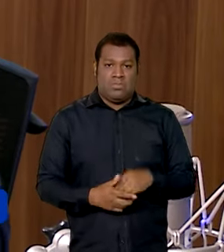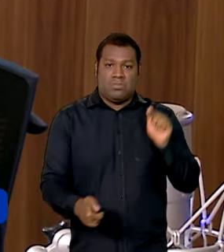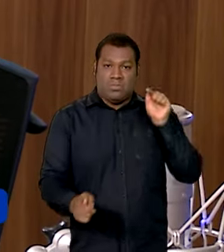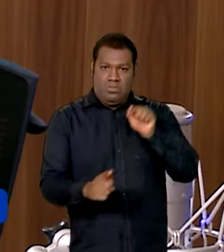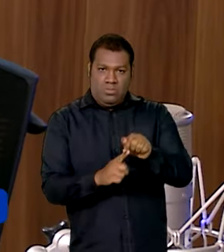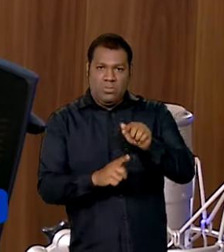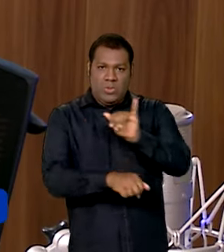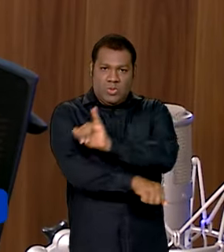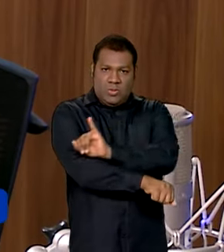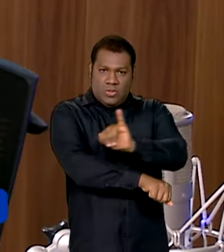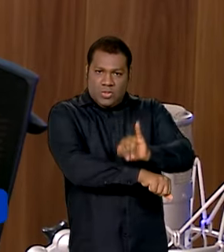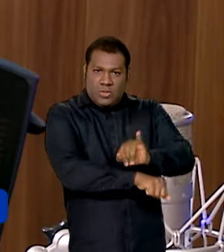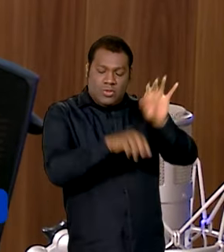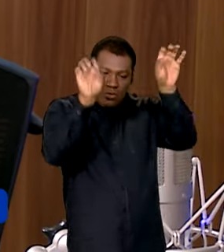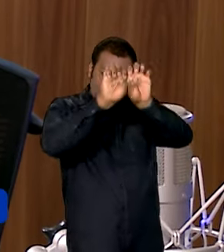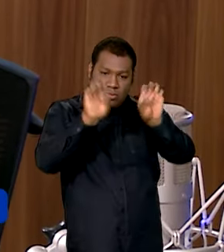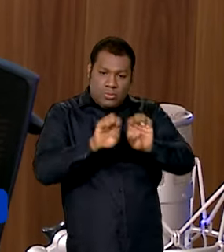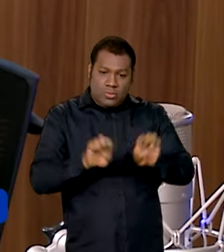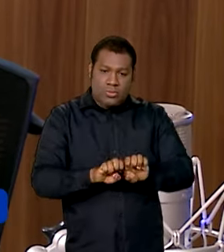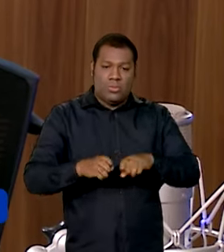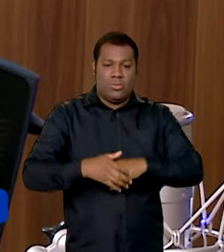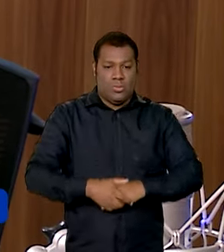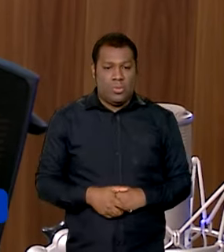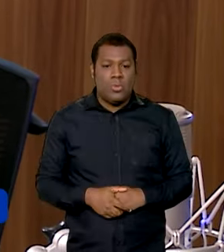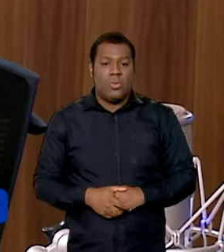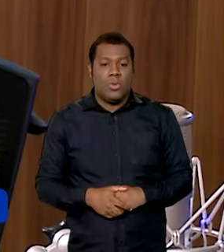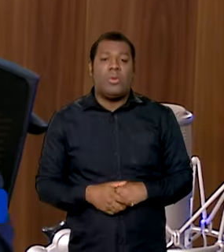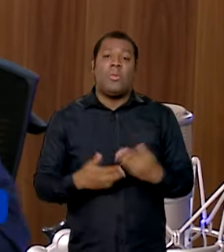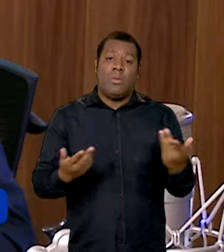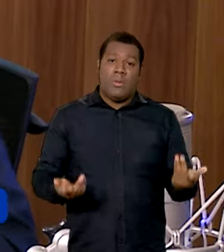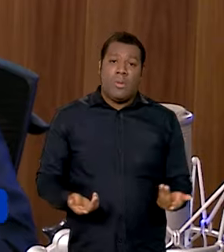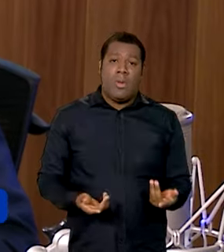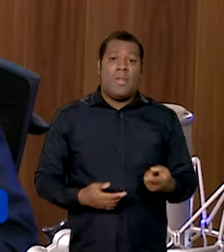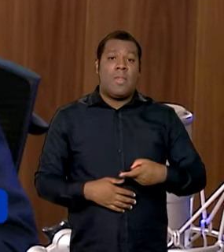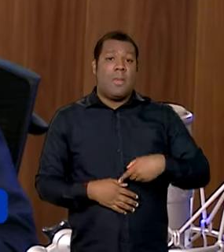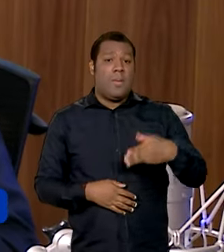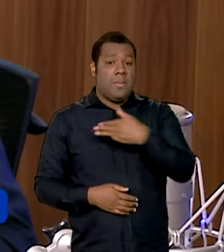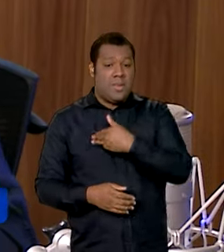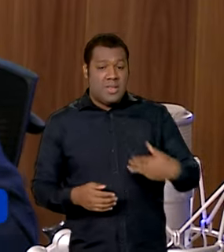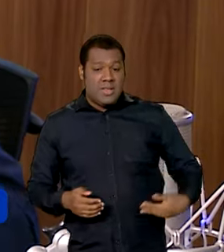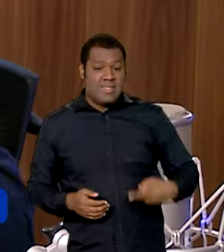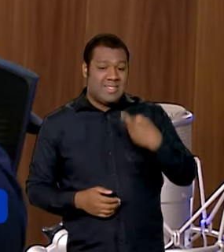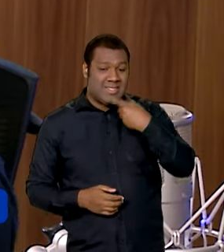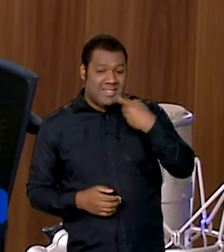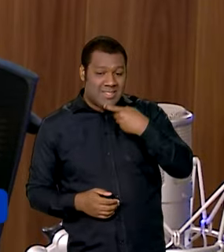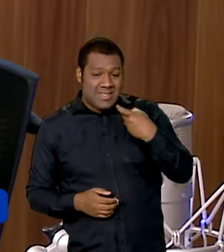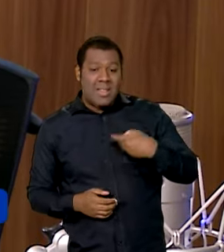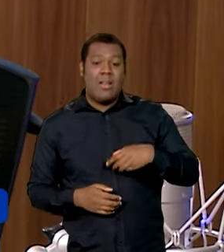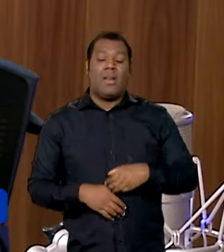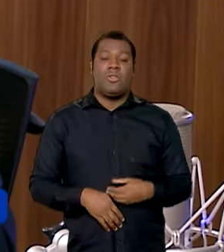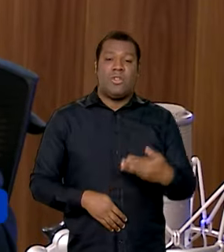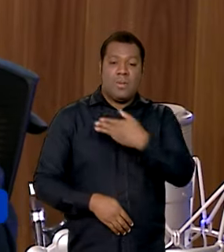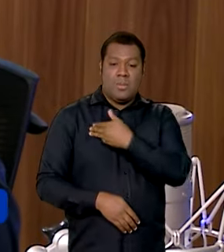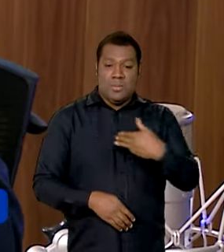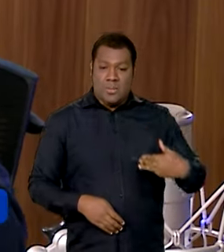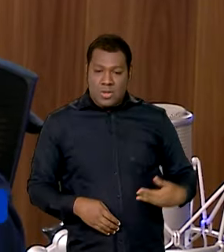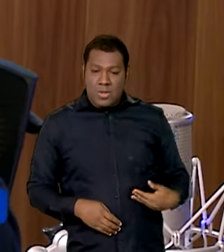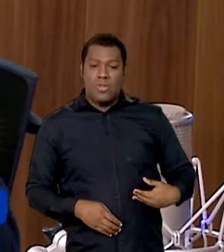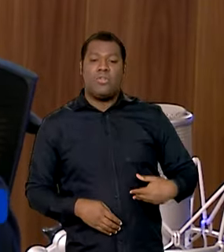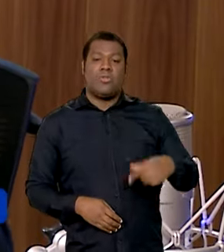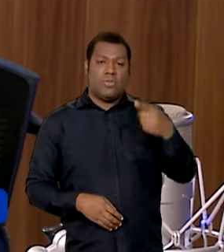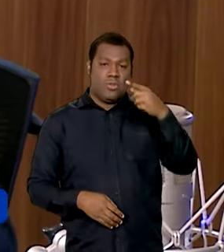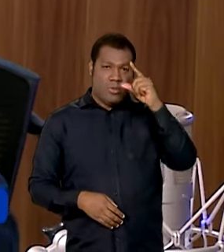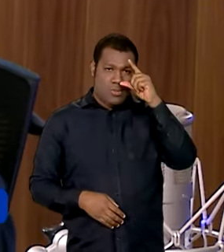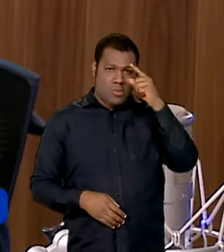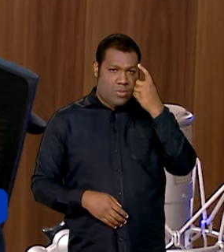comigo com o ministro Renan com o Ministro Alexandre Silveira com o ministro Jocelino com o ministro Silvio Costa então todos os